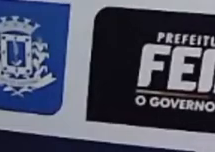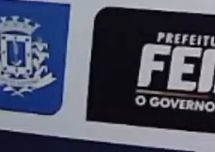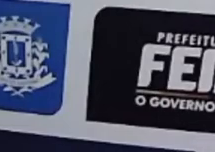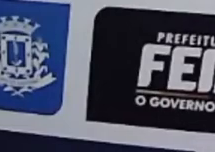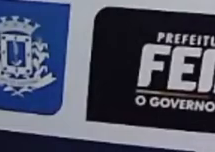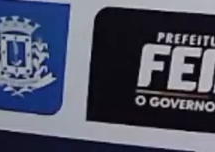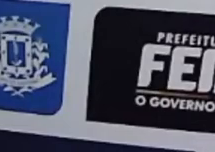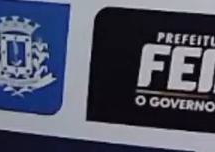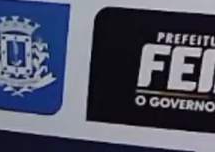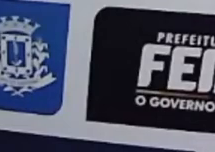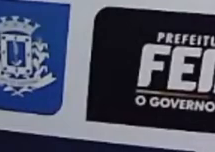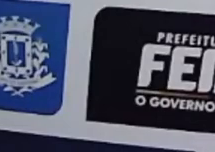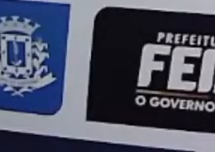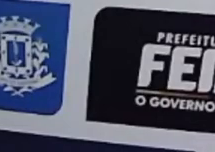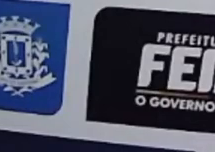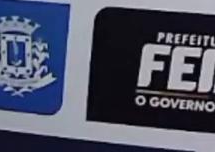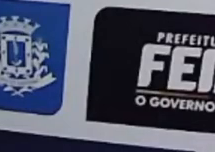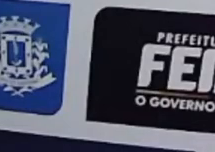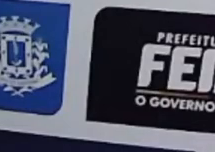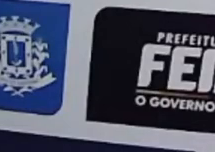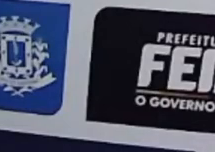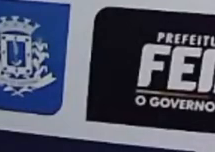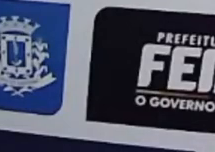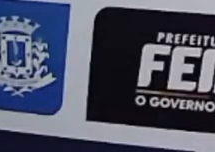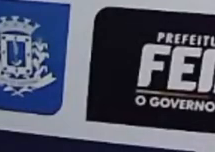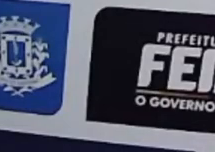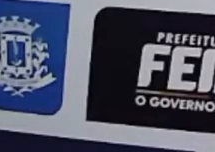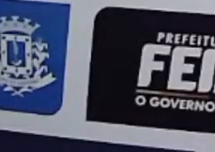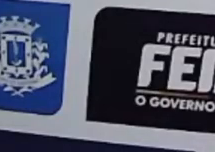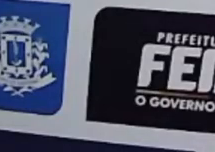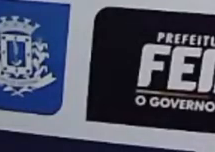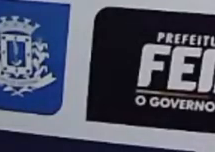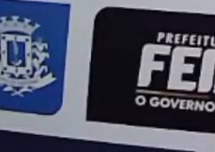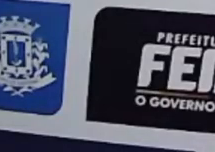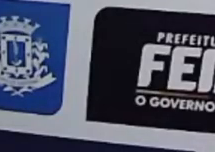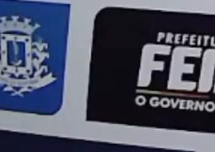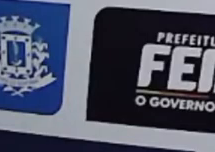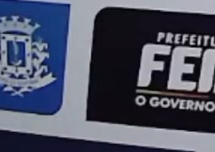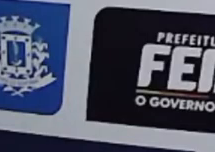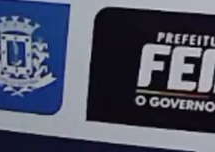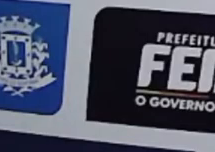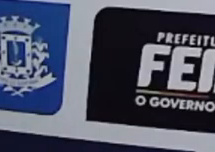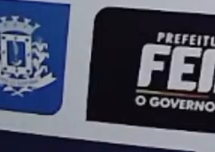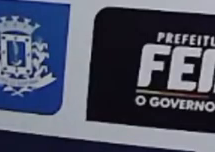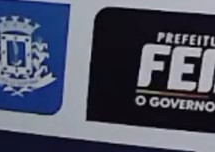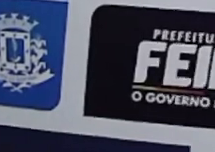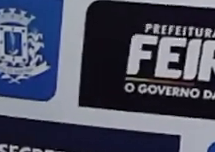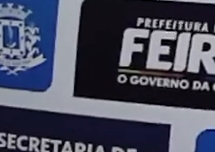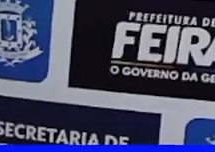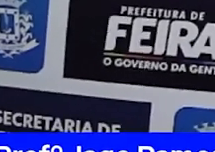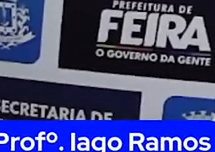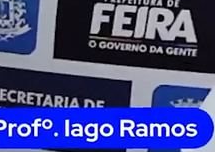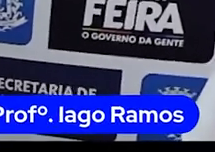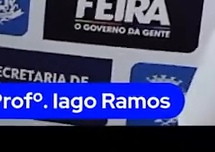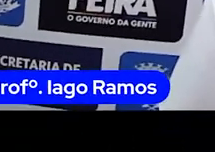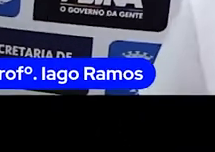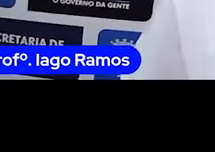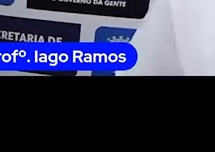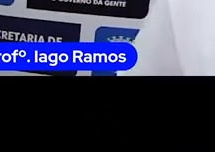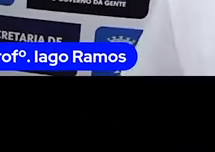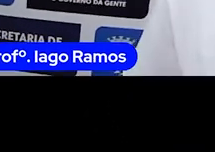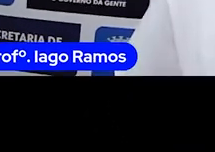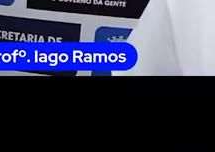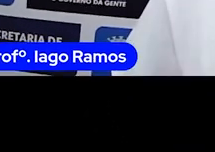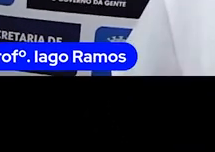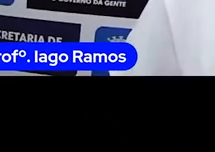o Olá sejam bem-vindos sejam bem-vindos a mais uma aula de matemática para